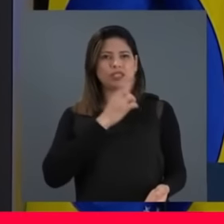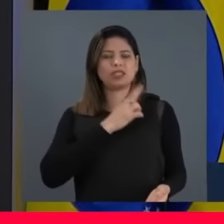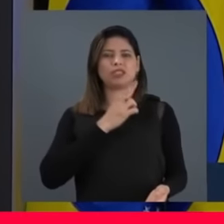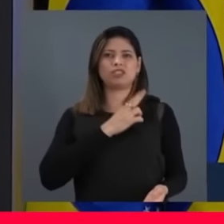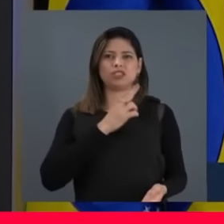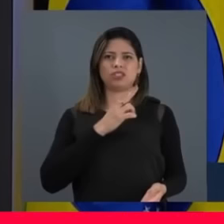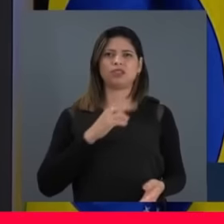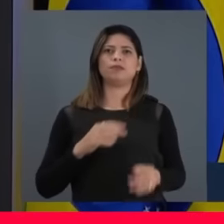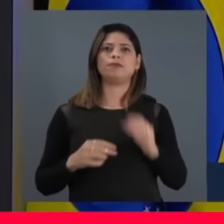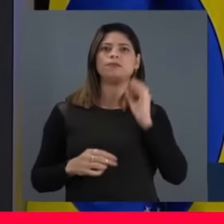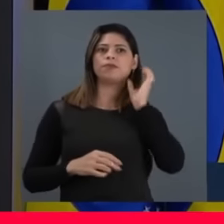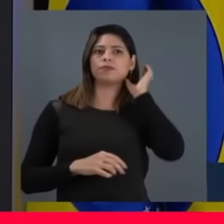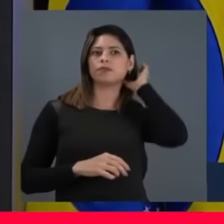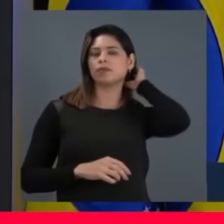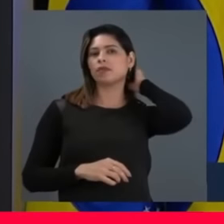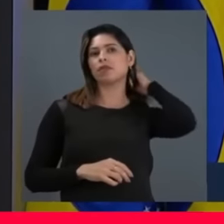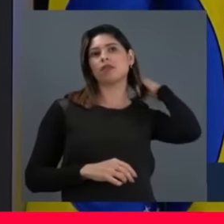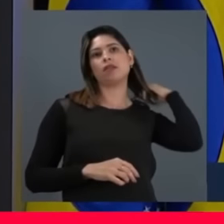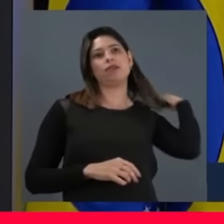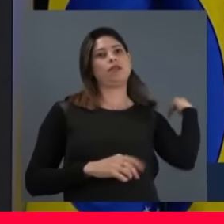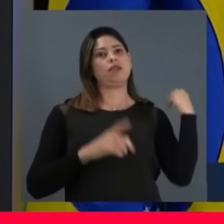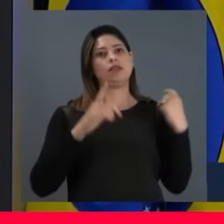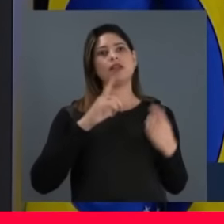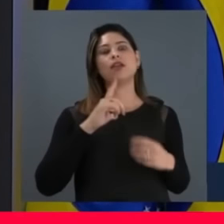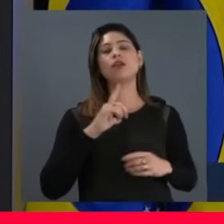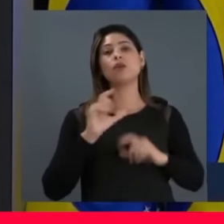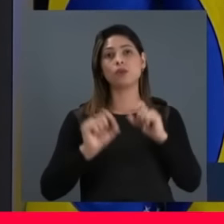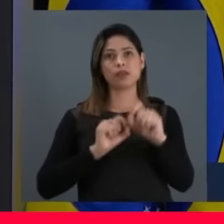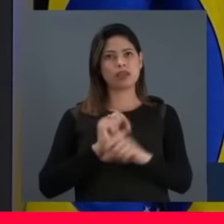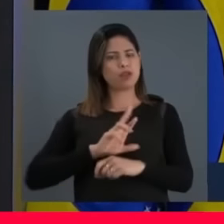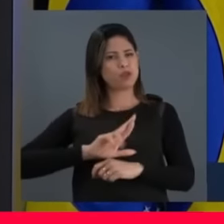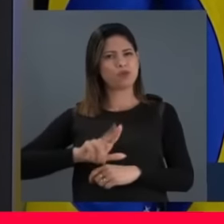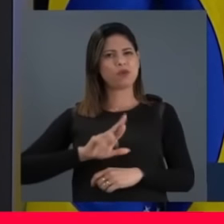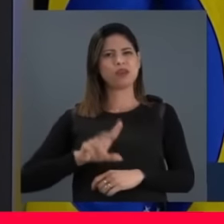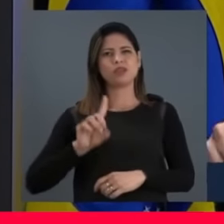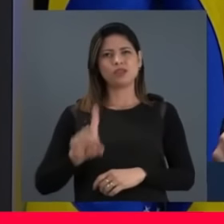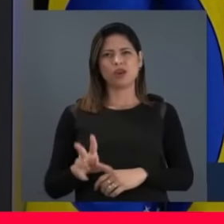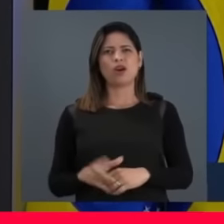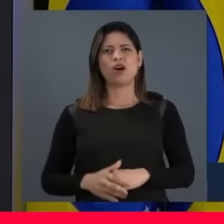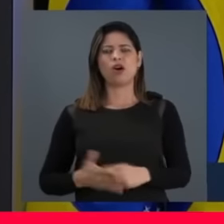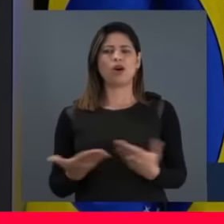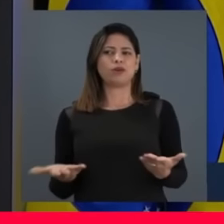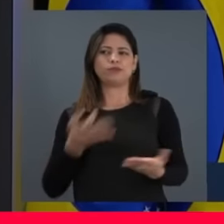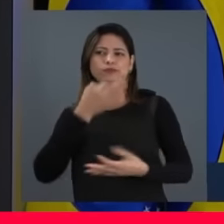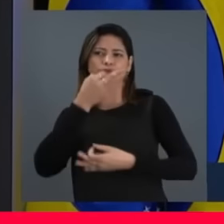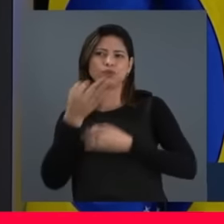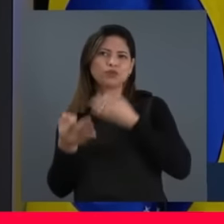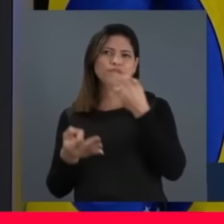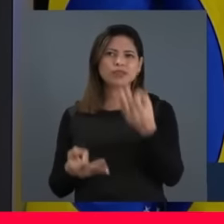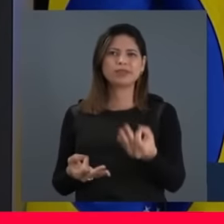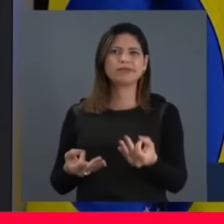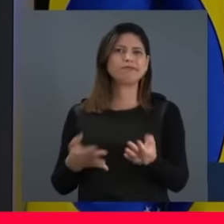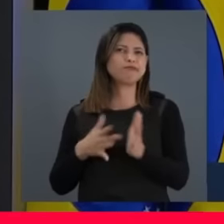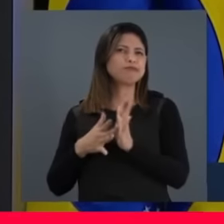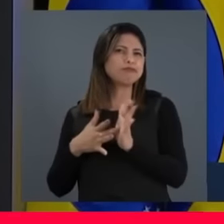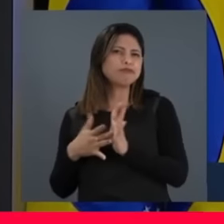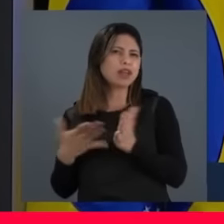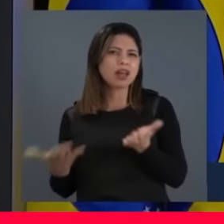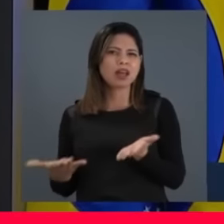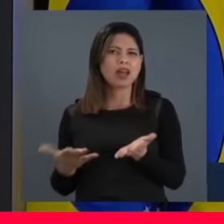e lentidões processuais não são justificativas para a